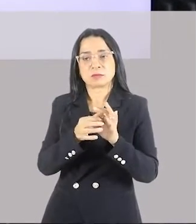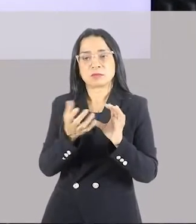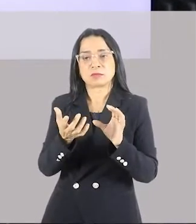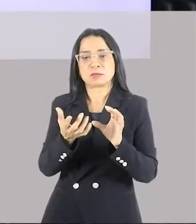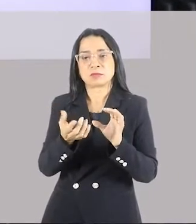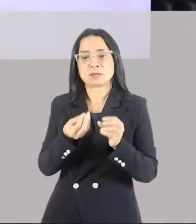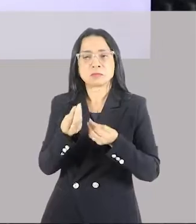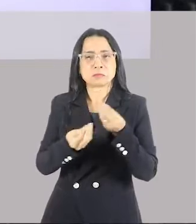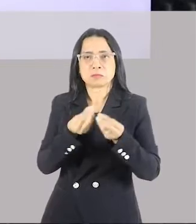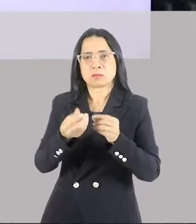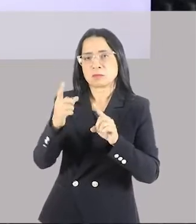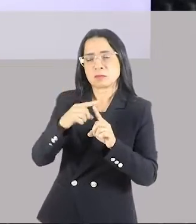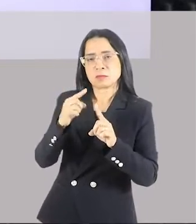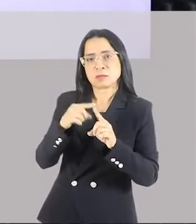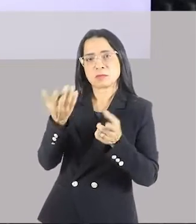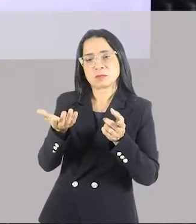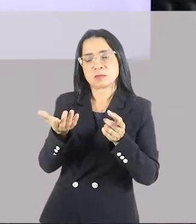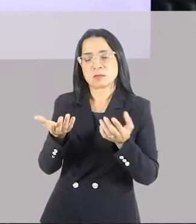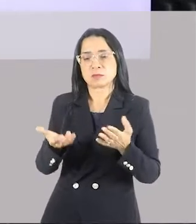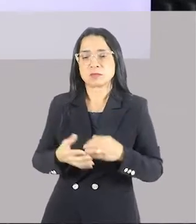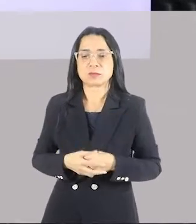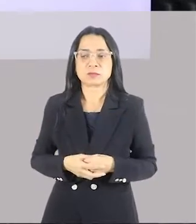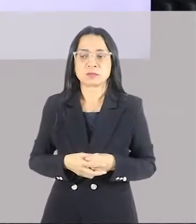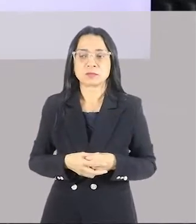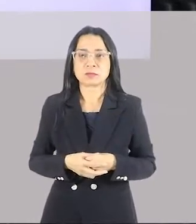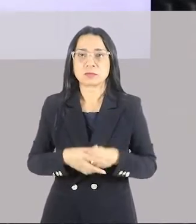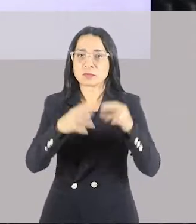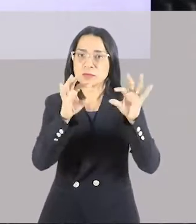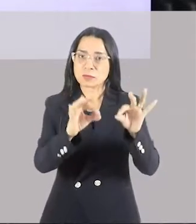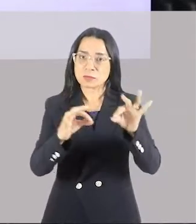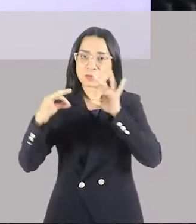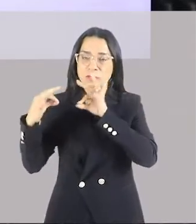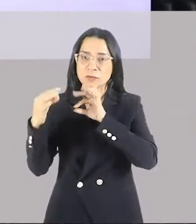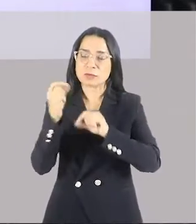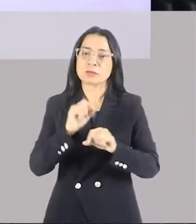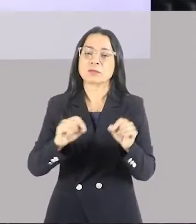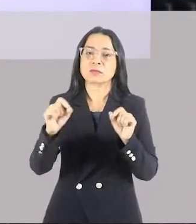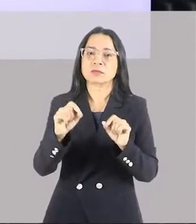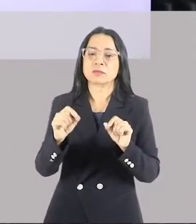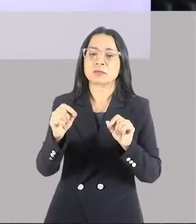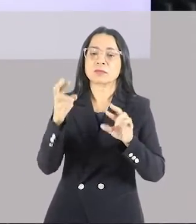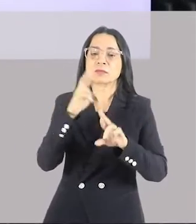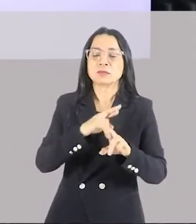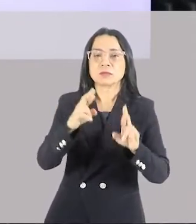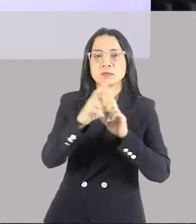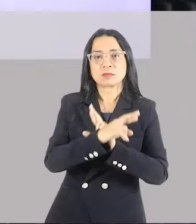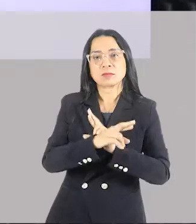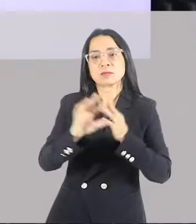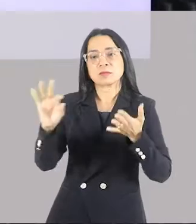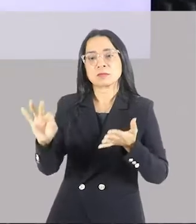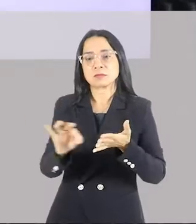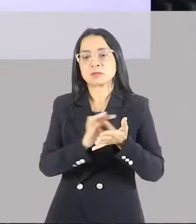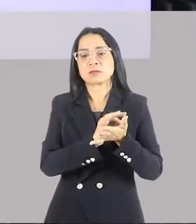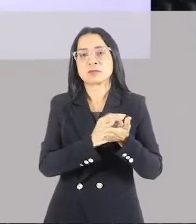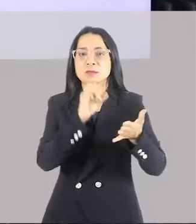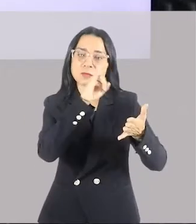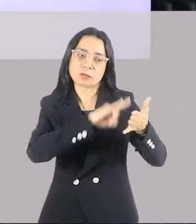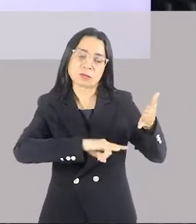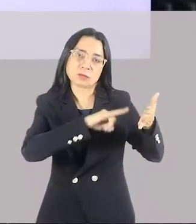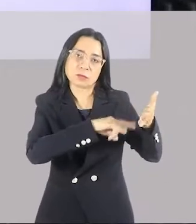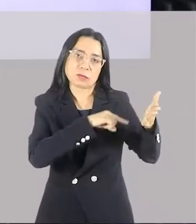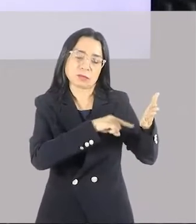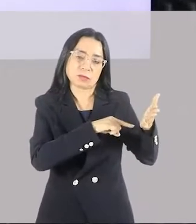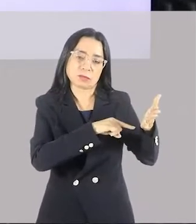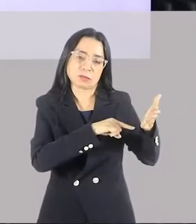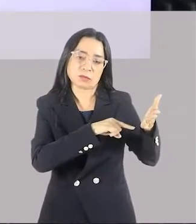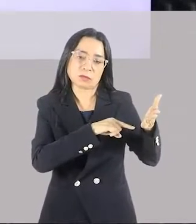de licitação. O ponto de atenção aqui diz respeito ao contrato de adesão. Você